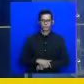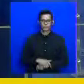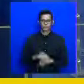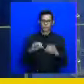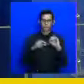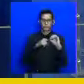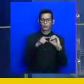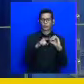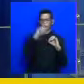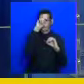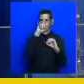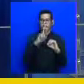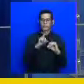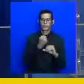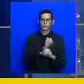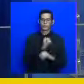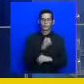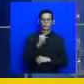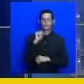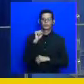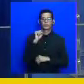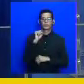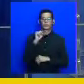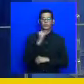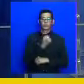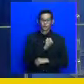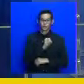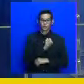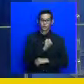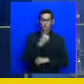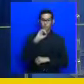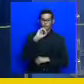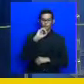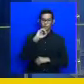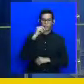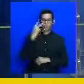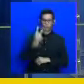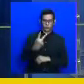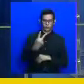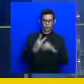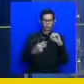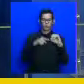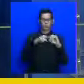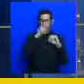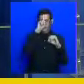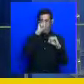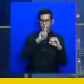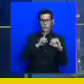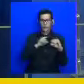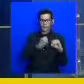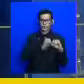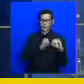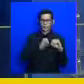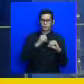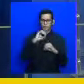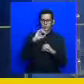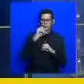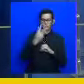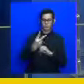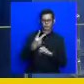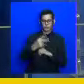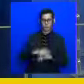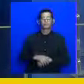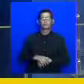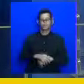amarela 82. Bola amarela número 02. Amarela 02, a quarta